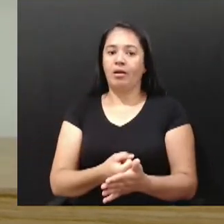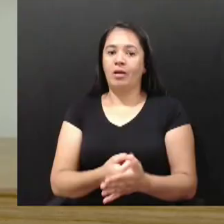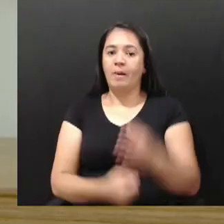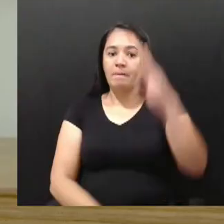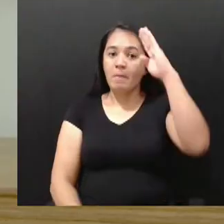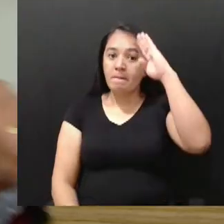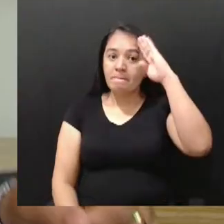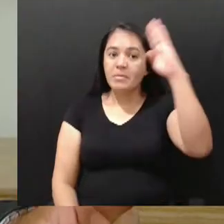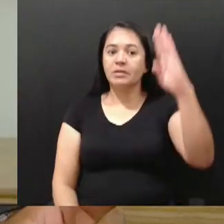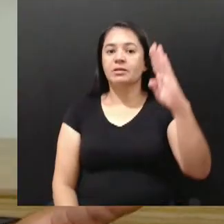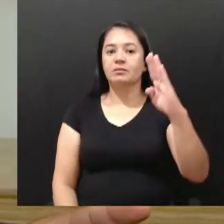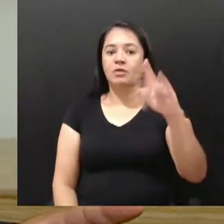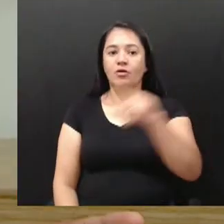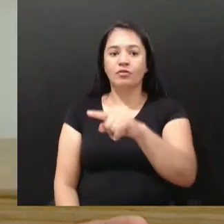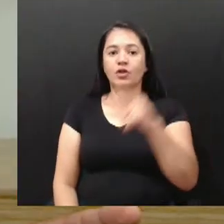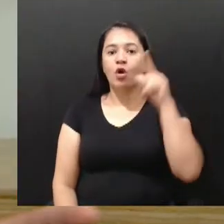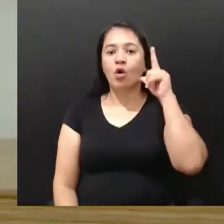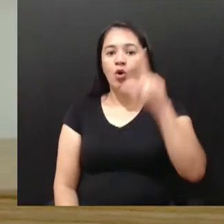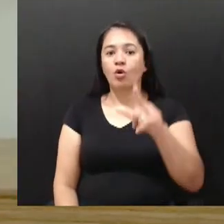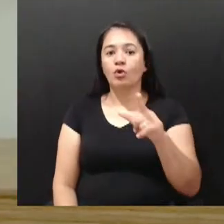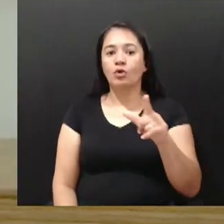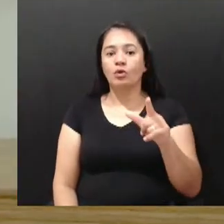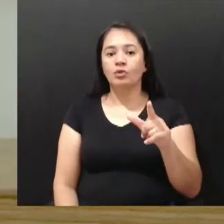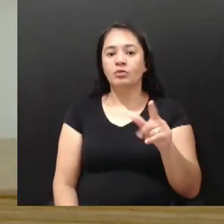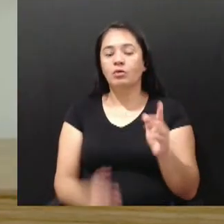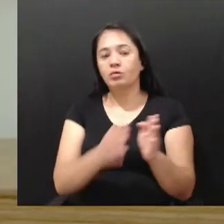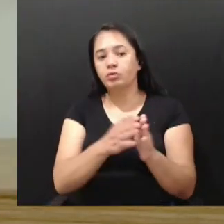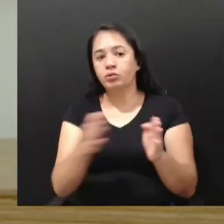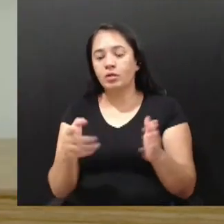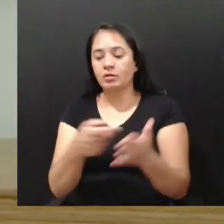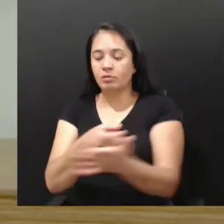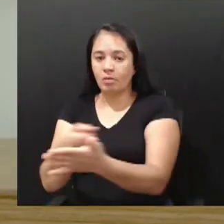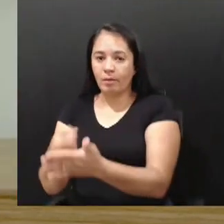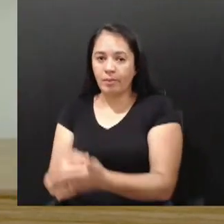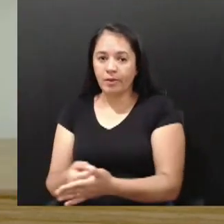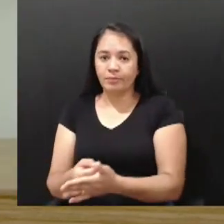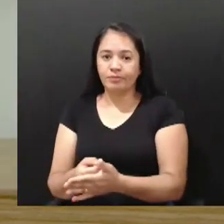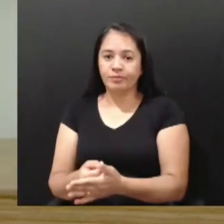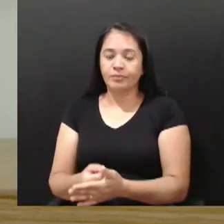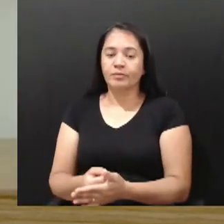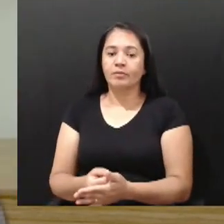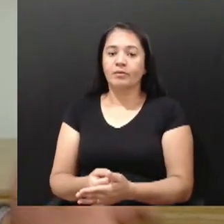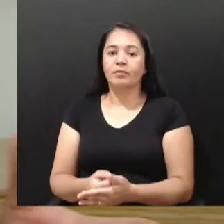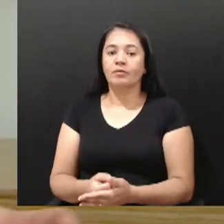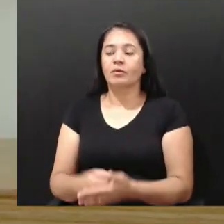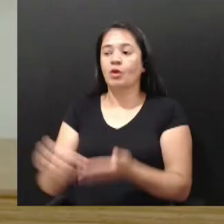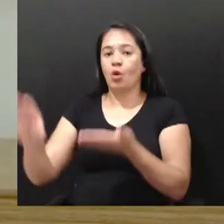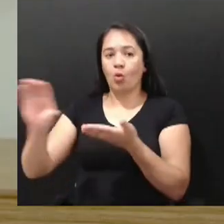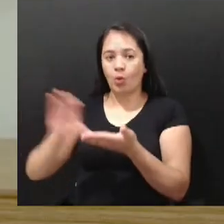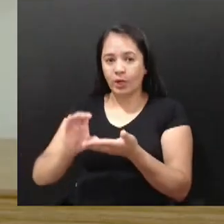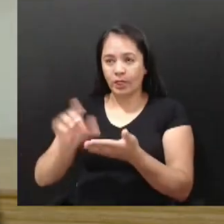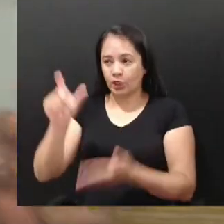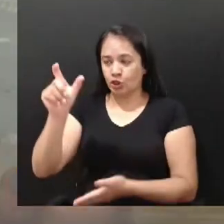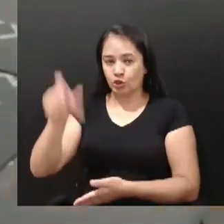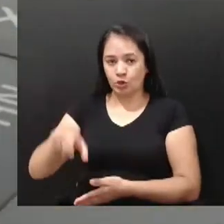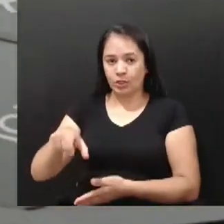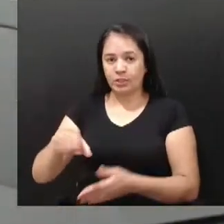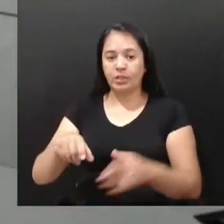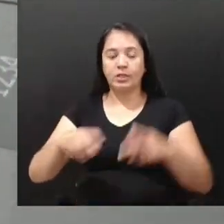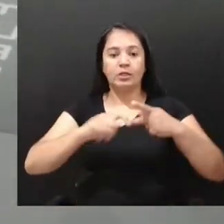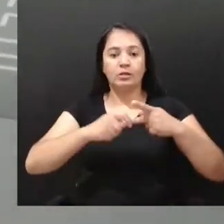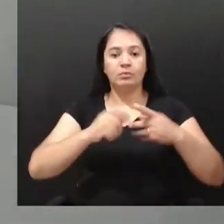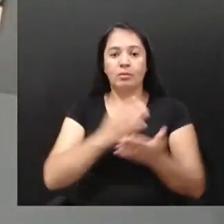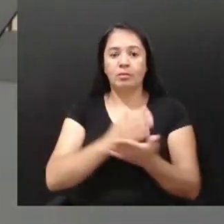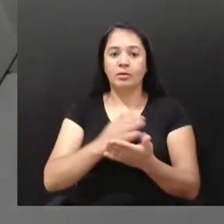para você conseguir o alongamento do prazo de pagamento. Né? Então, no fim do dia, tanto o crédito, o cartão, quanto o Pix parcelado é para a gente alongar o